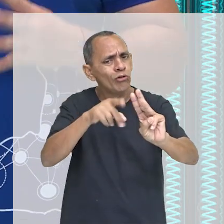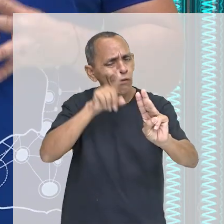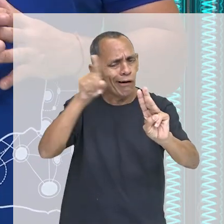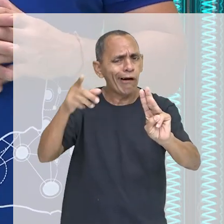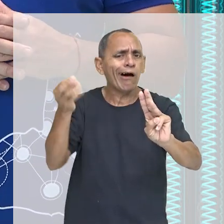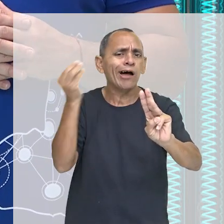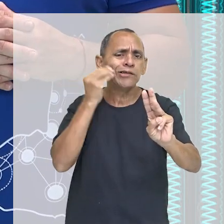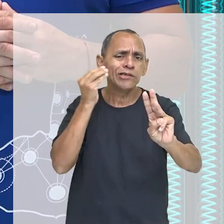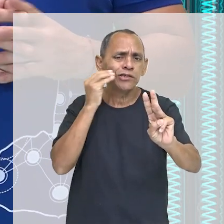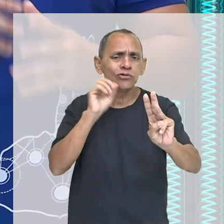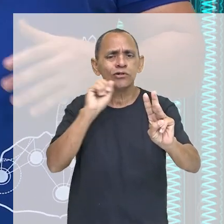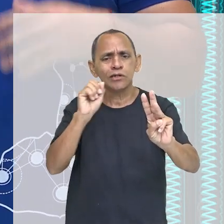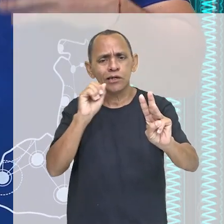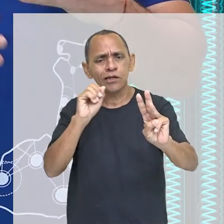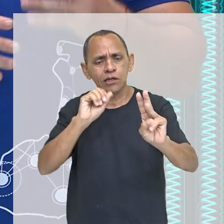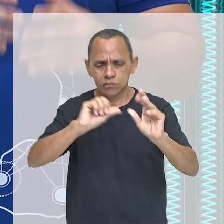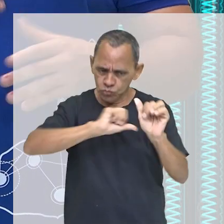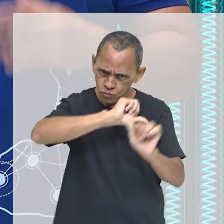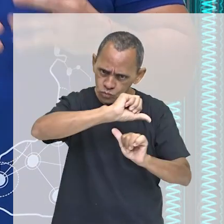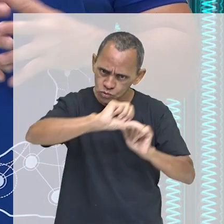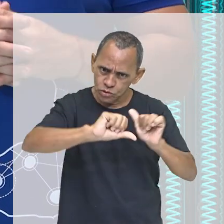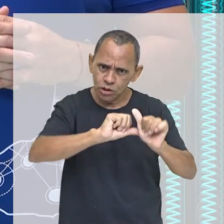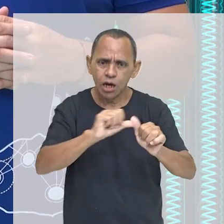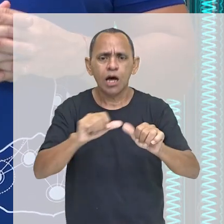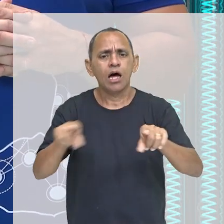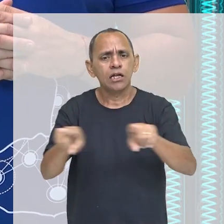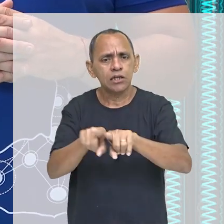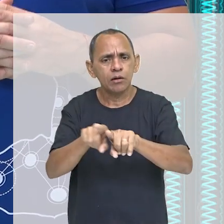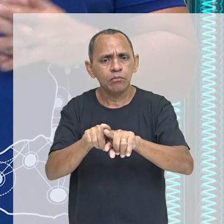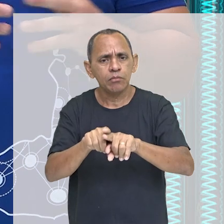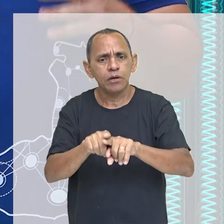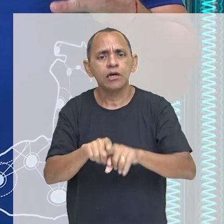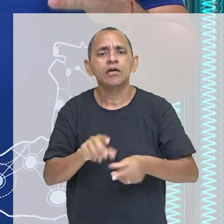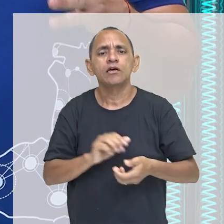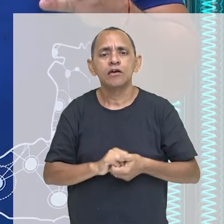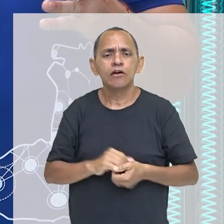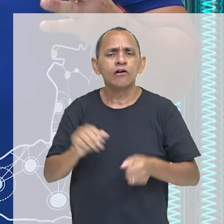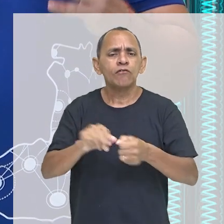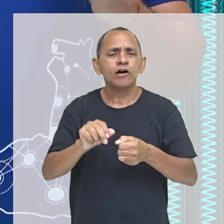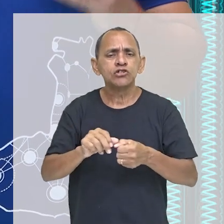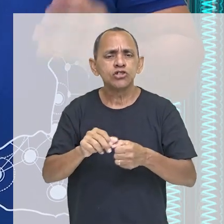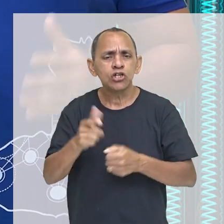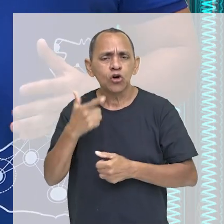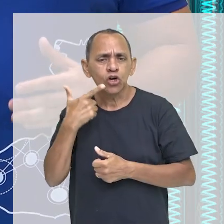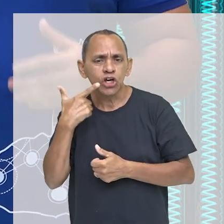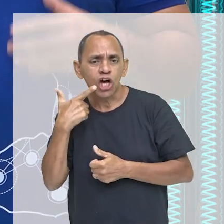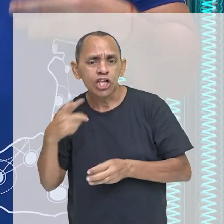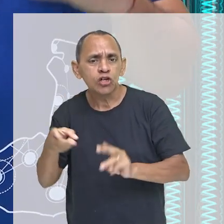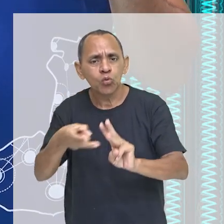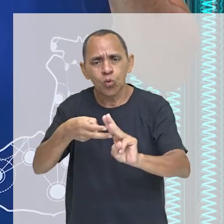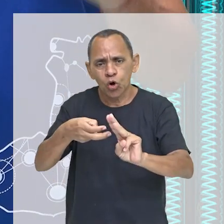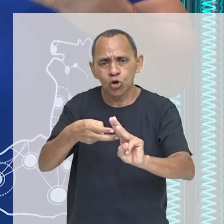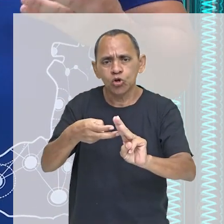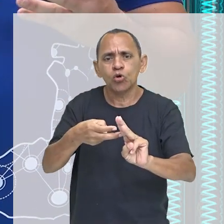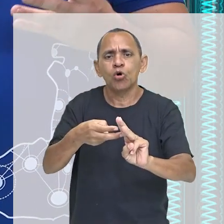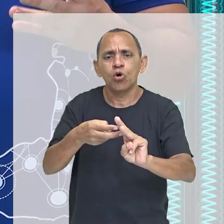tentam, né, modificar tudo isso para que a sua língua ela tenha um